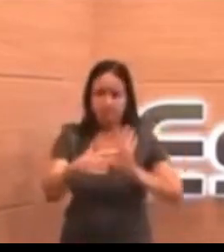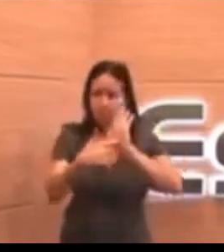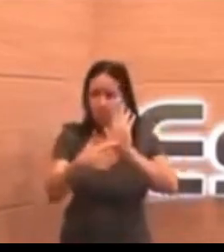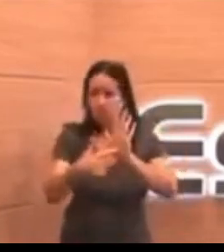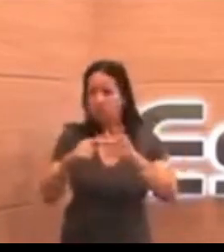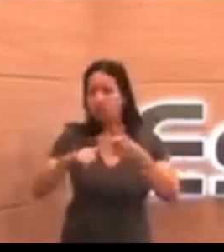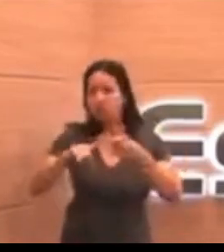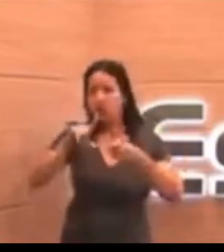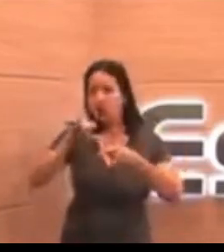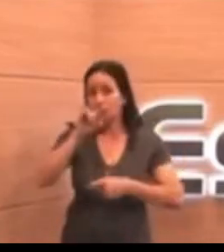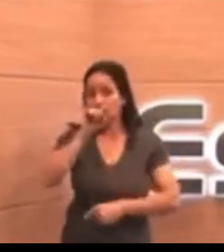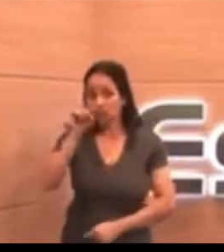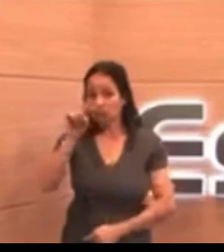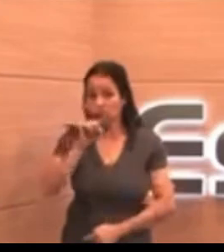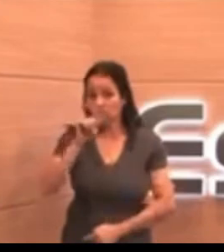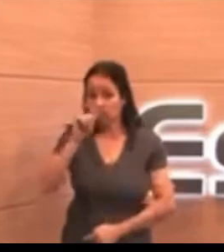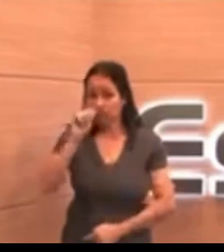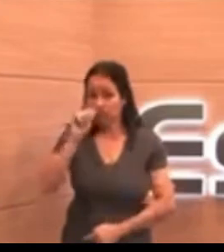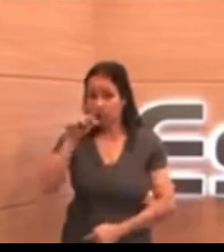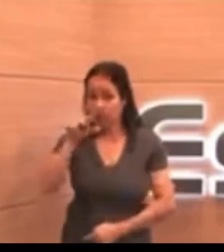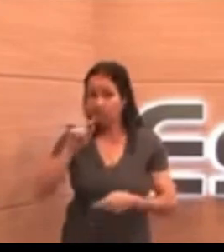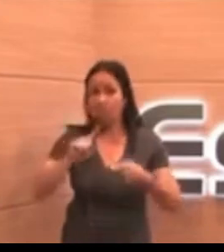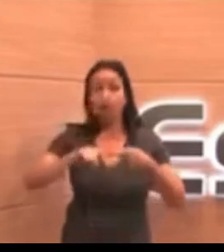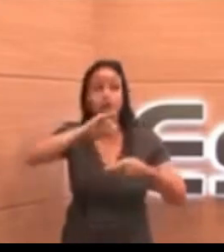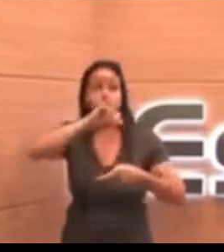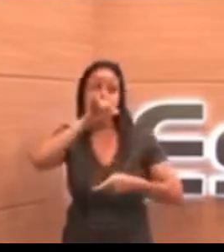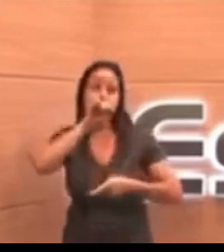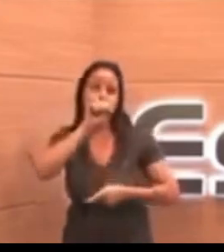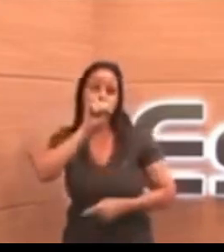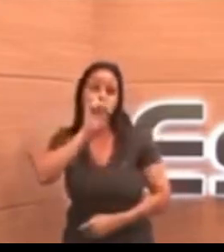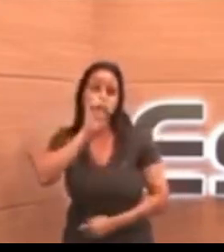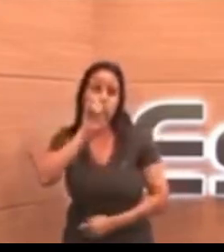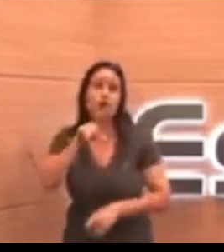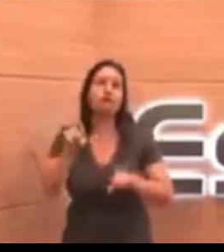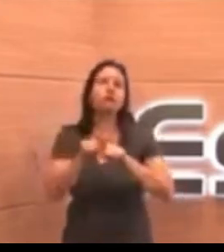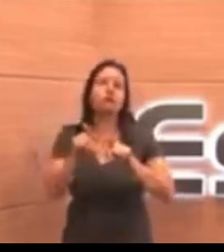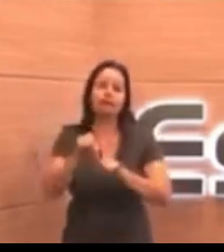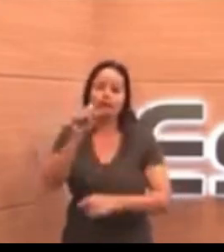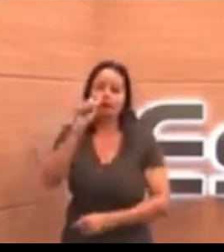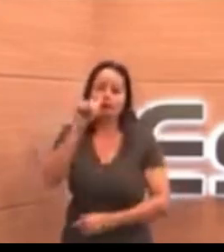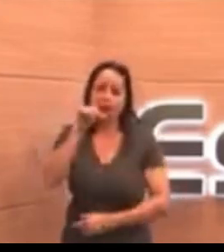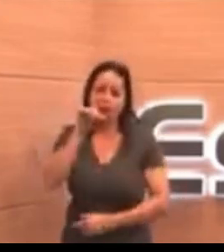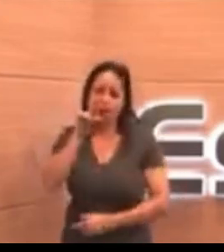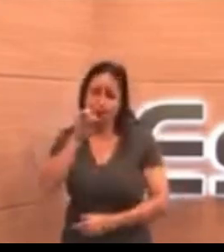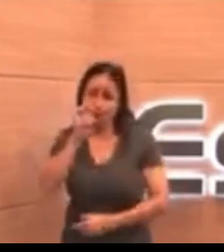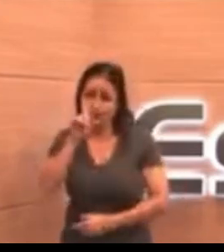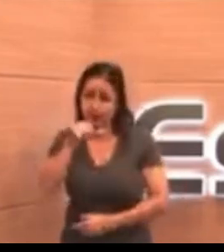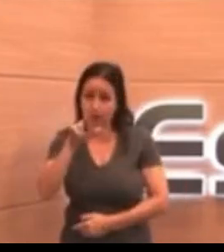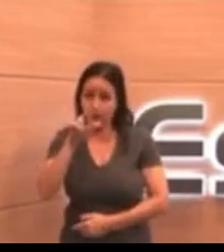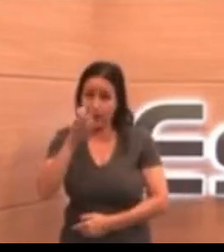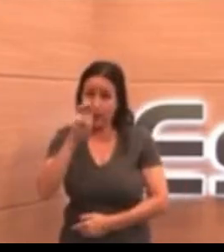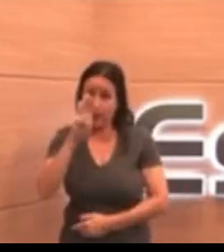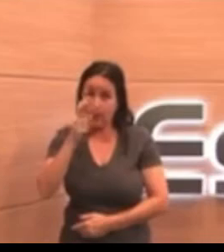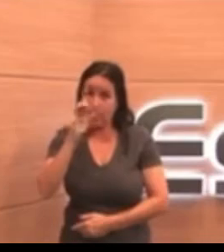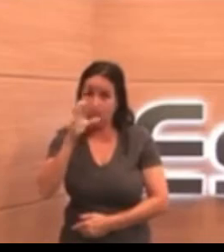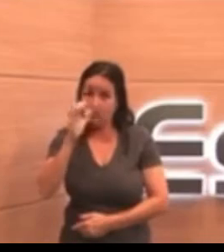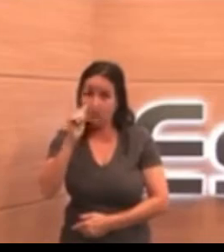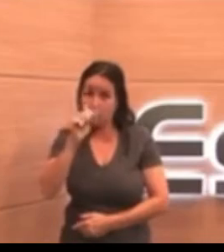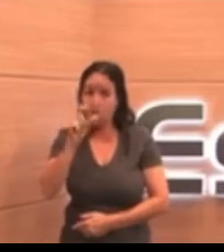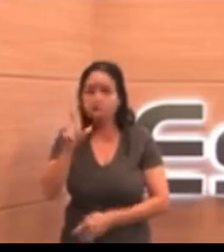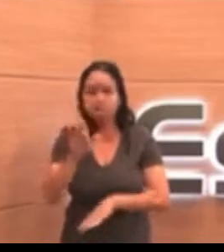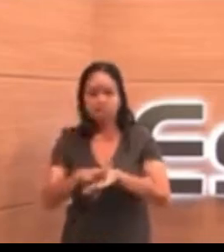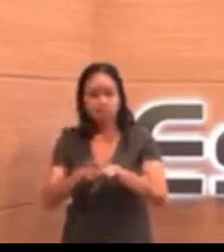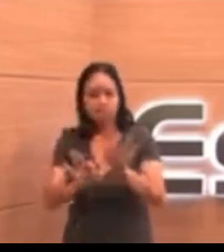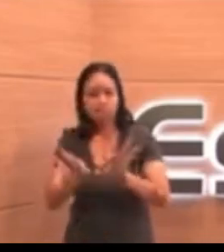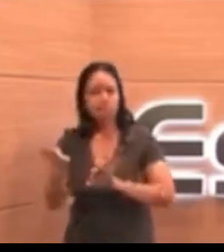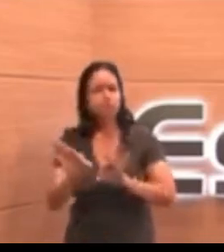Luiz Gama, o José do Patrocínio e o André Rebouças, que foram formuladores de um projeto de abolição que